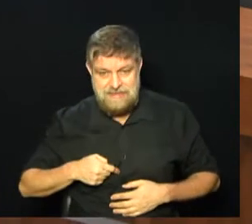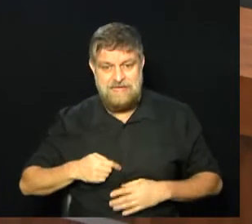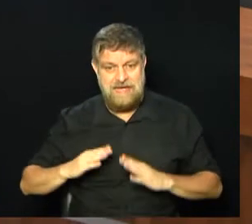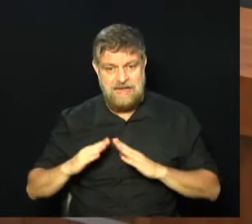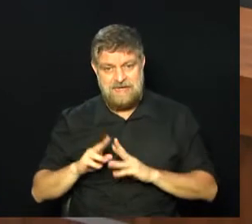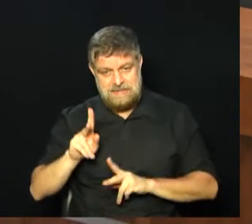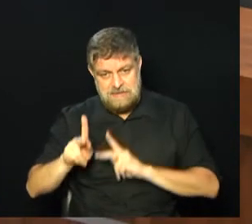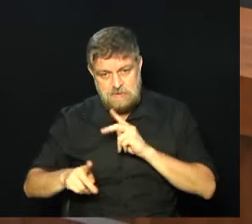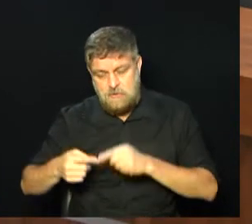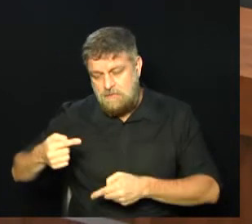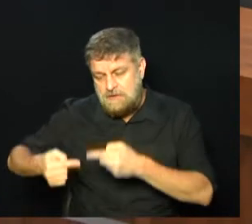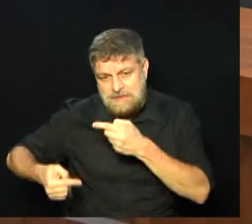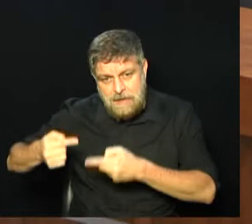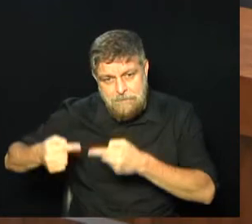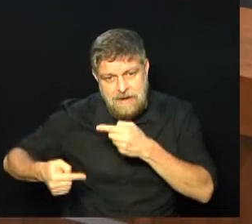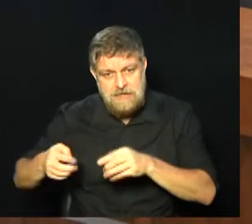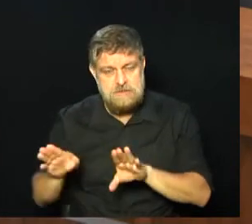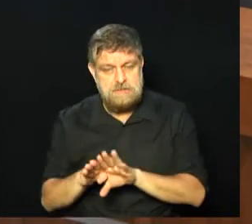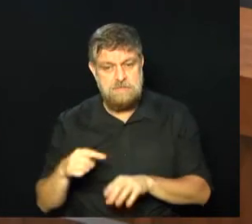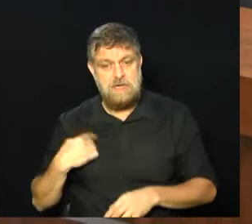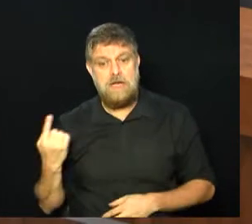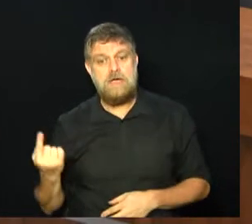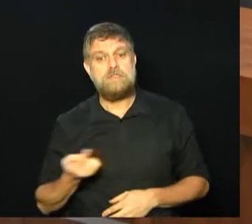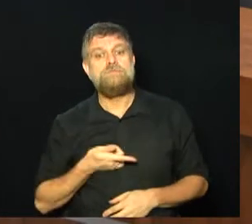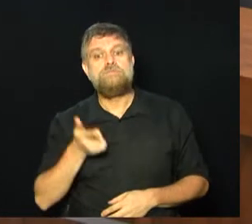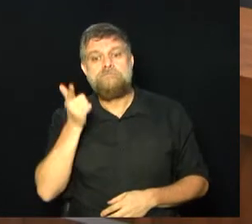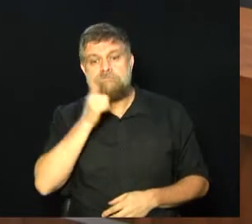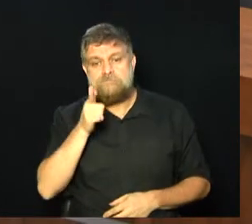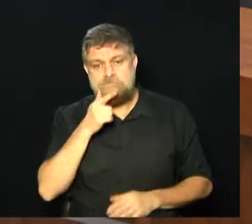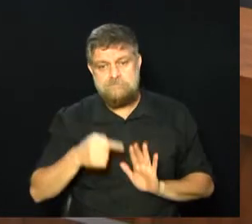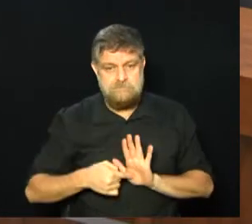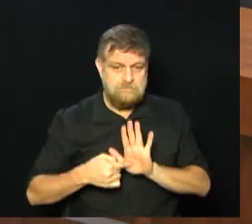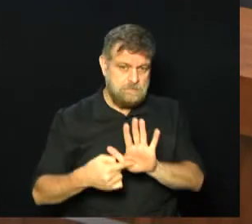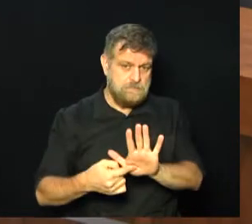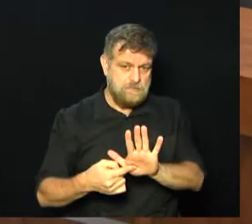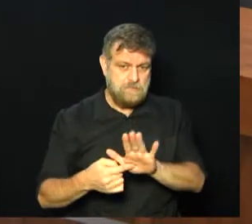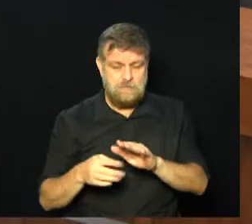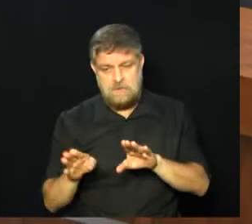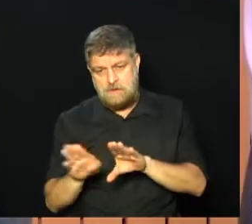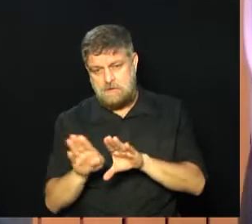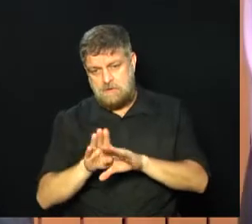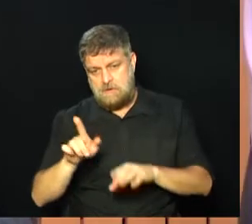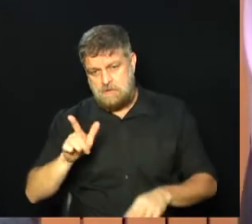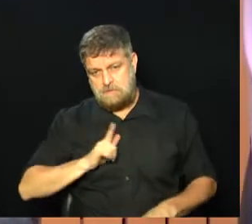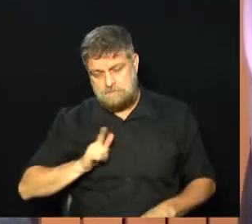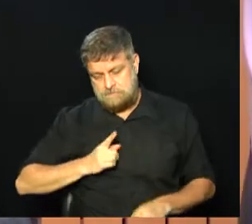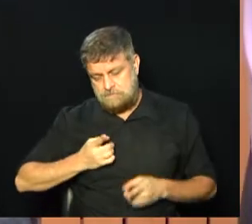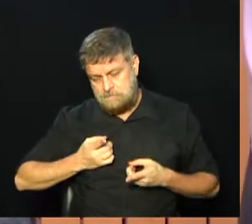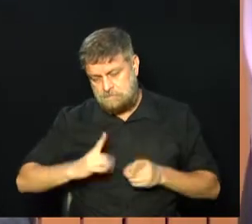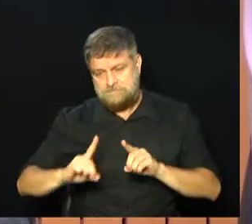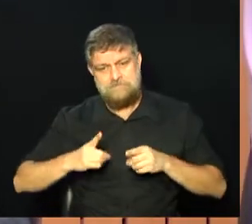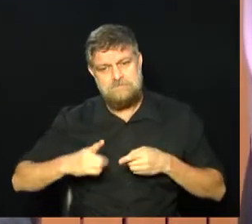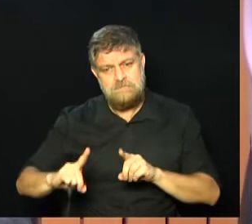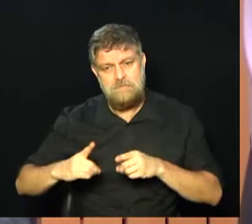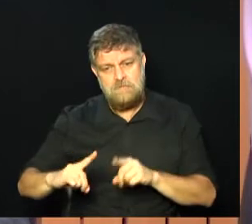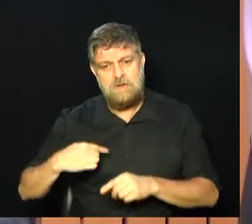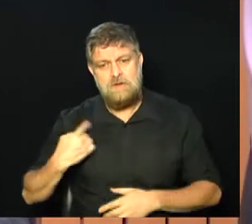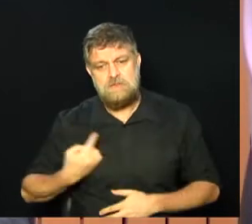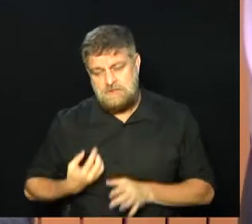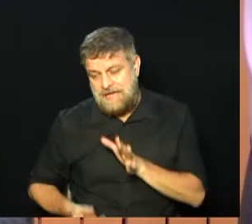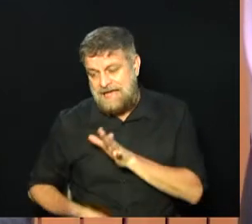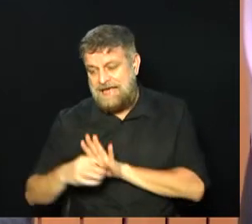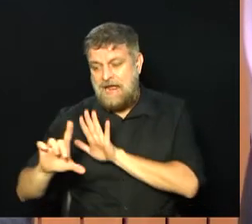lugar de debate, é o lugar da gente trazer, né, e ter essa provocação de estar